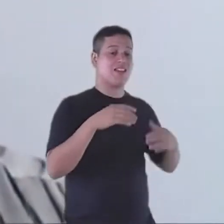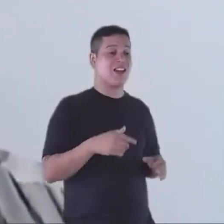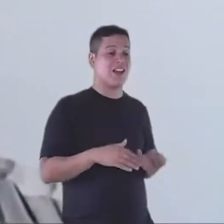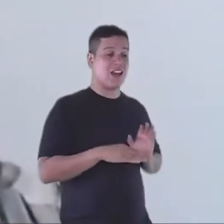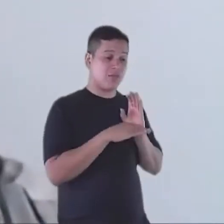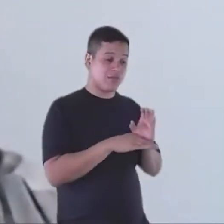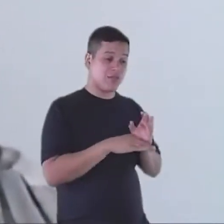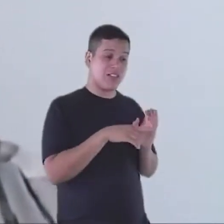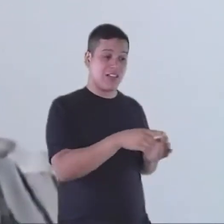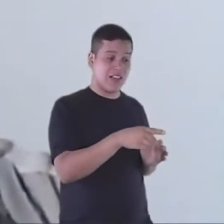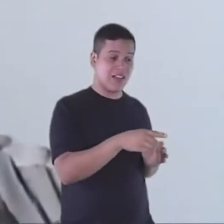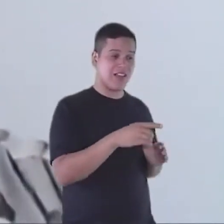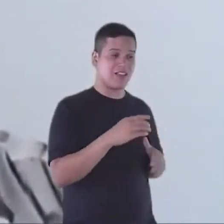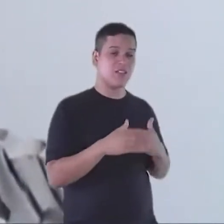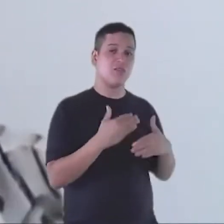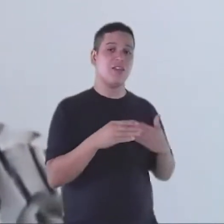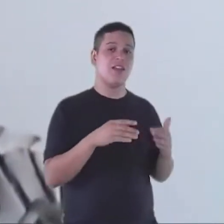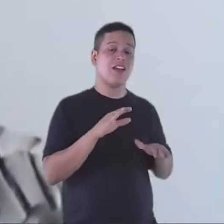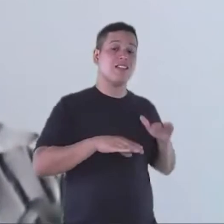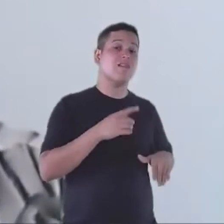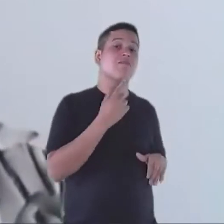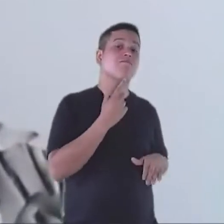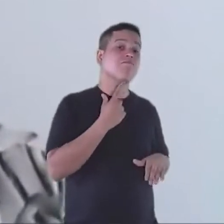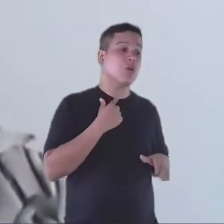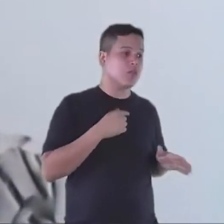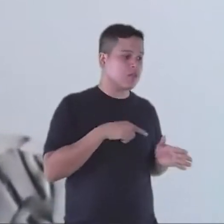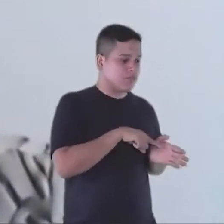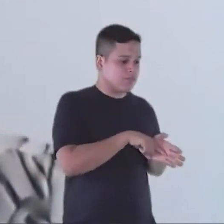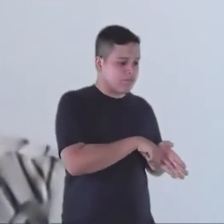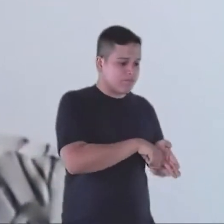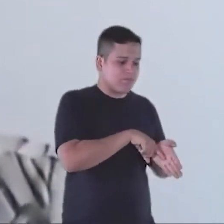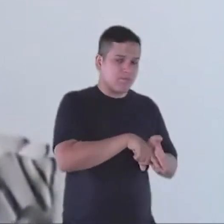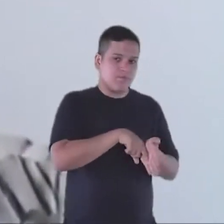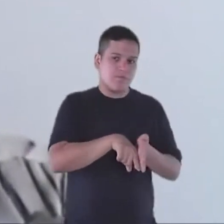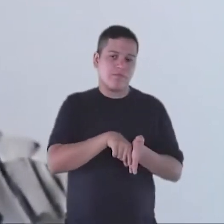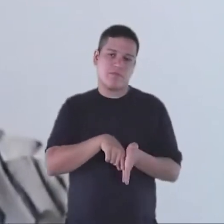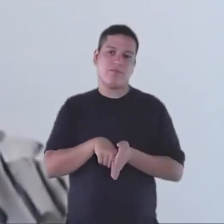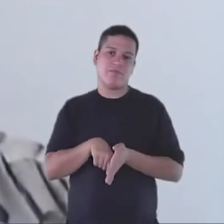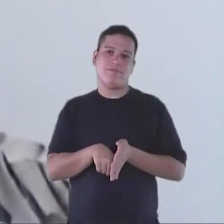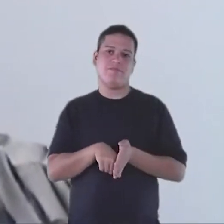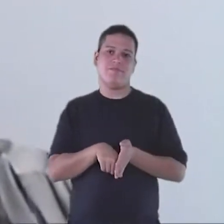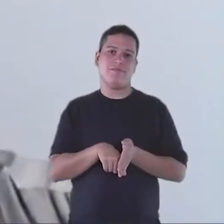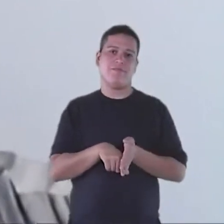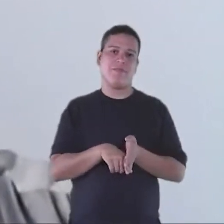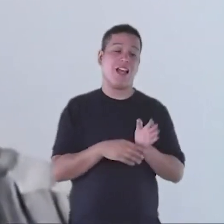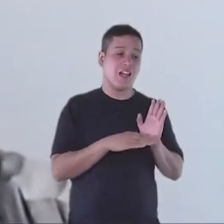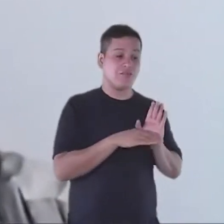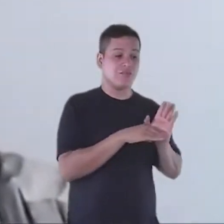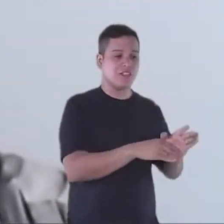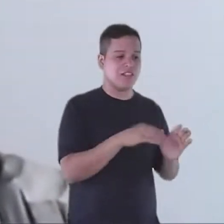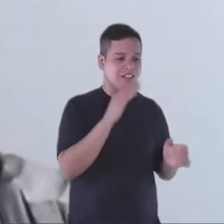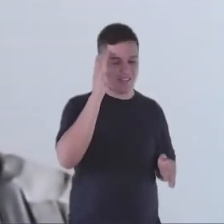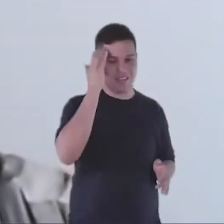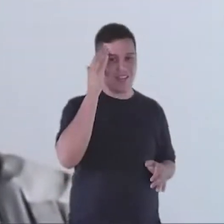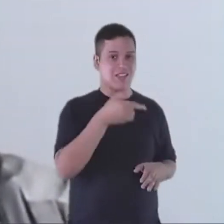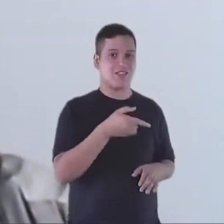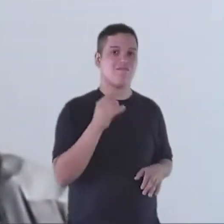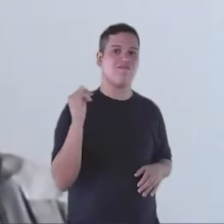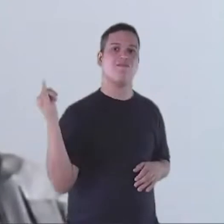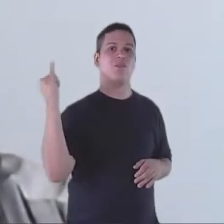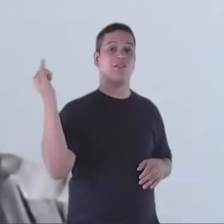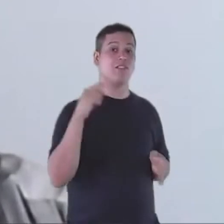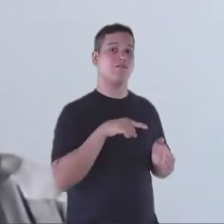mais informação do que aquilo que você ofereceria se desse.